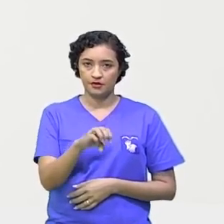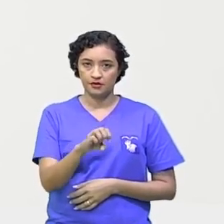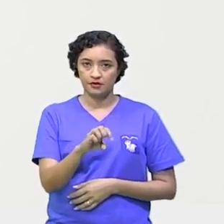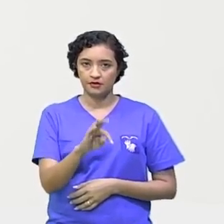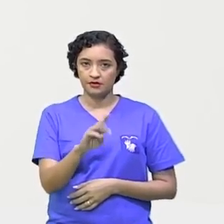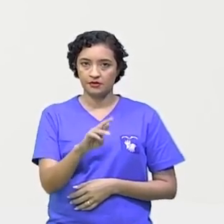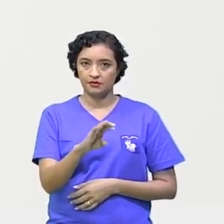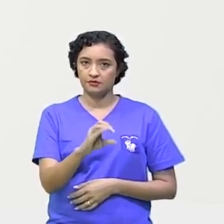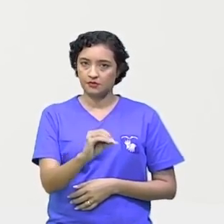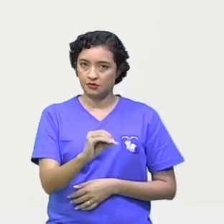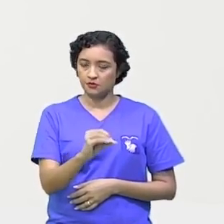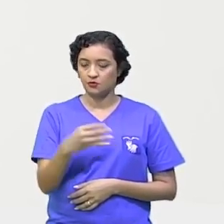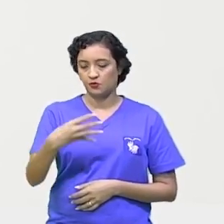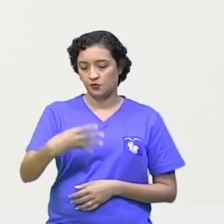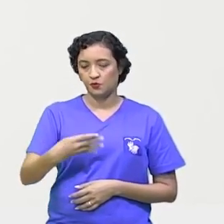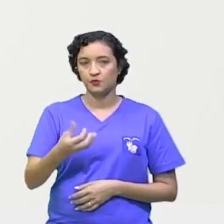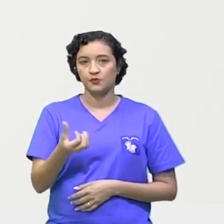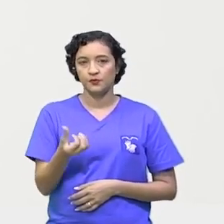vale